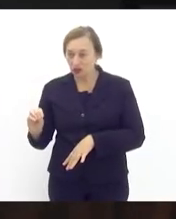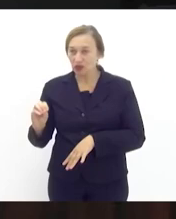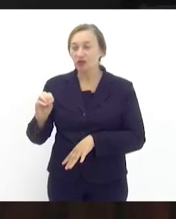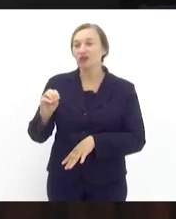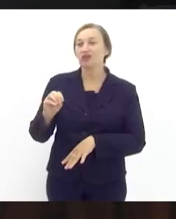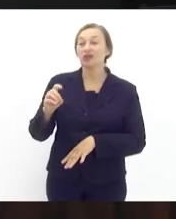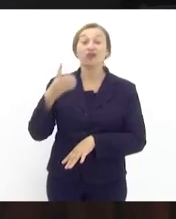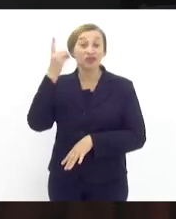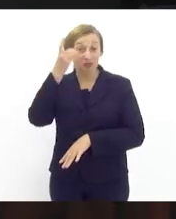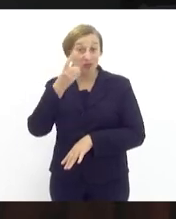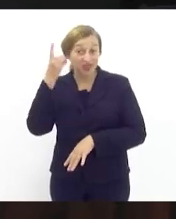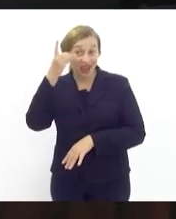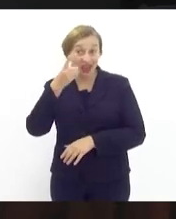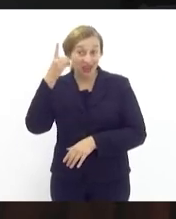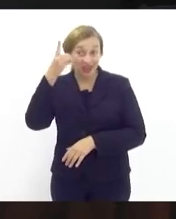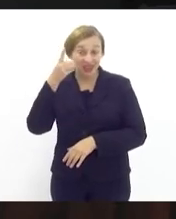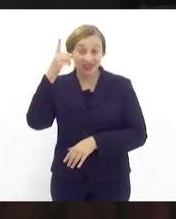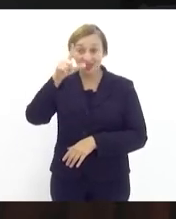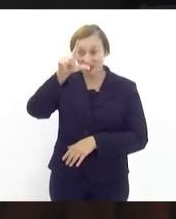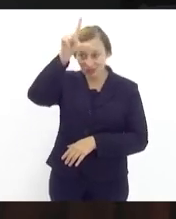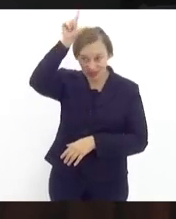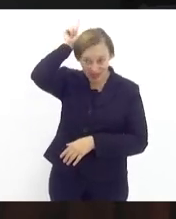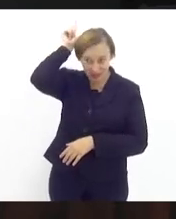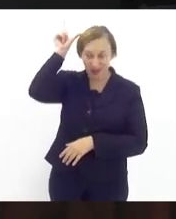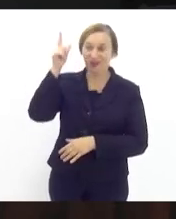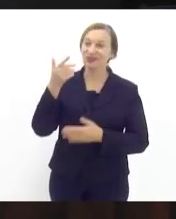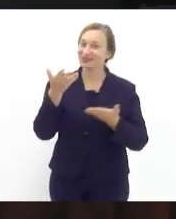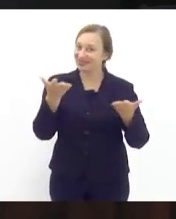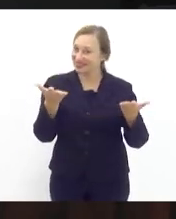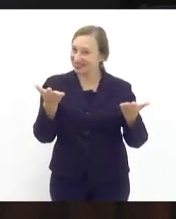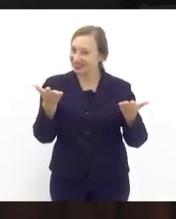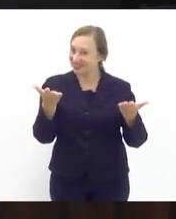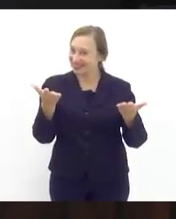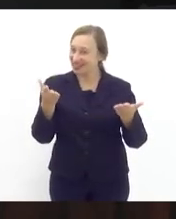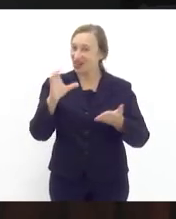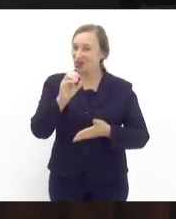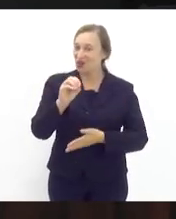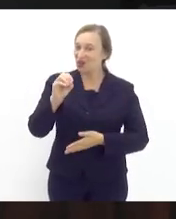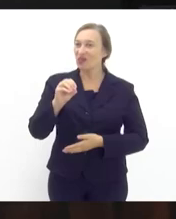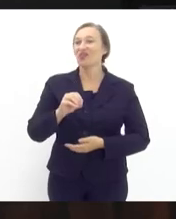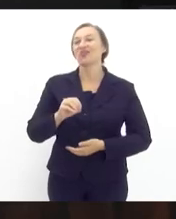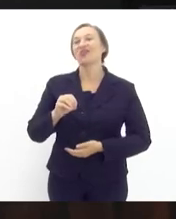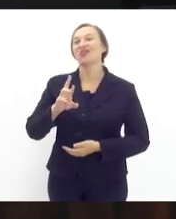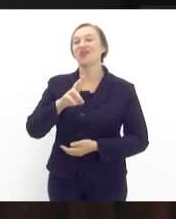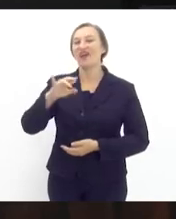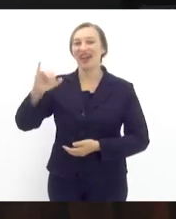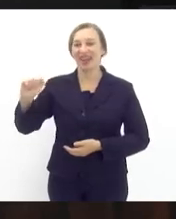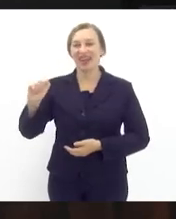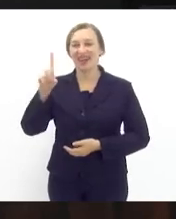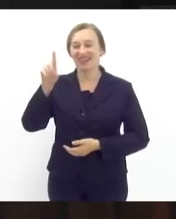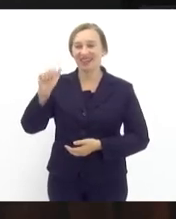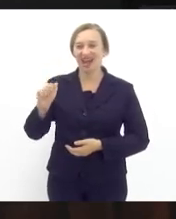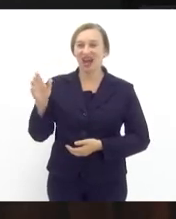o Nobre Deputado Luiz Paulo Correia da Rocha